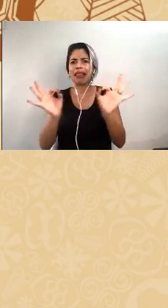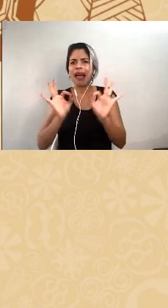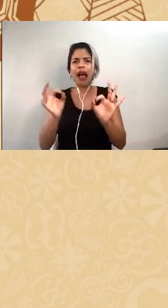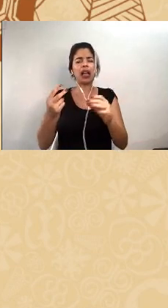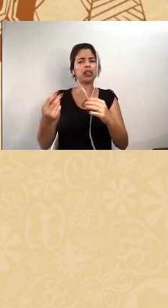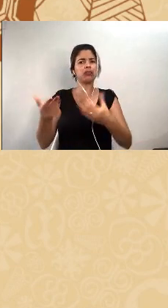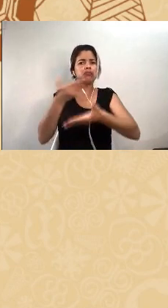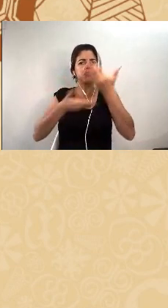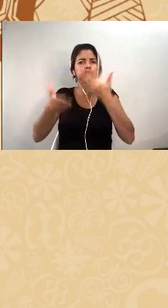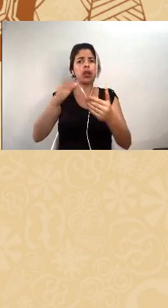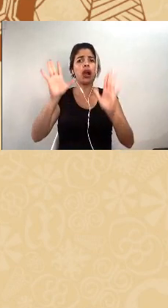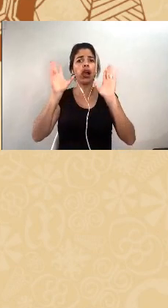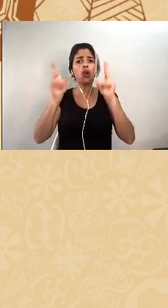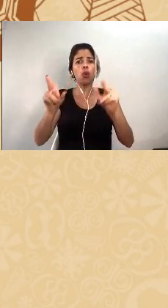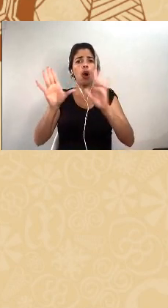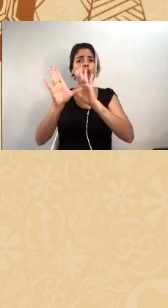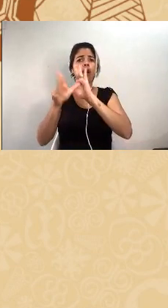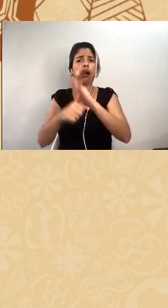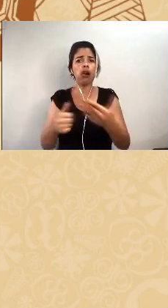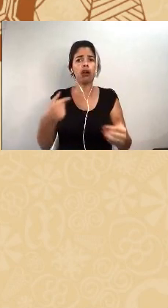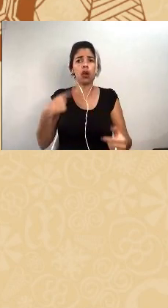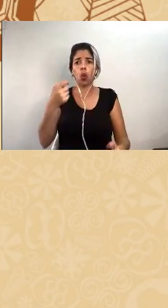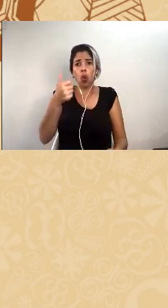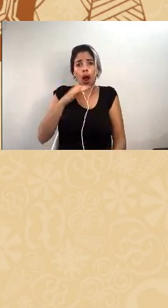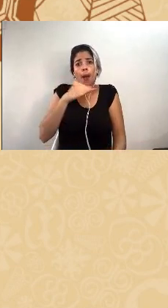pude agora estar morto.